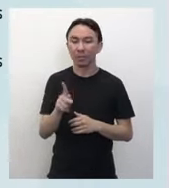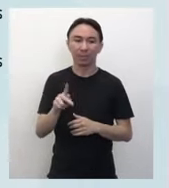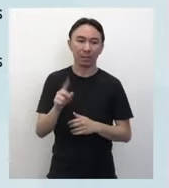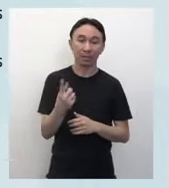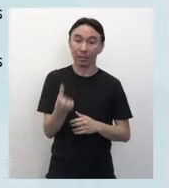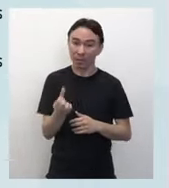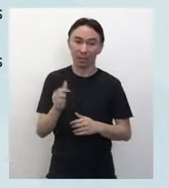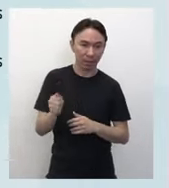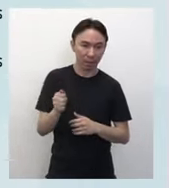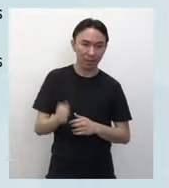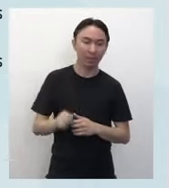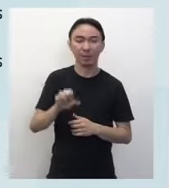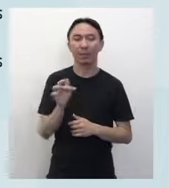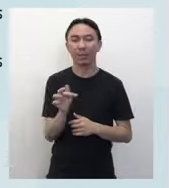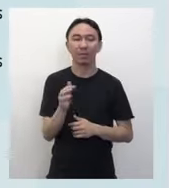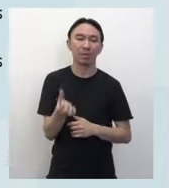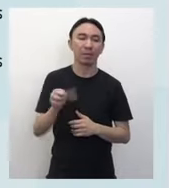EF69LP16A e